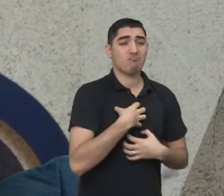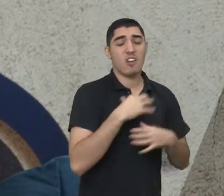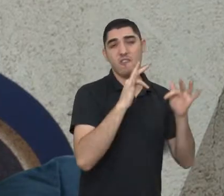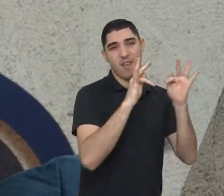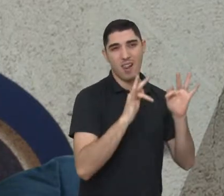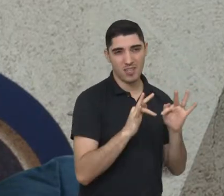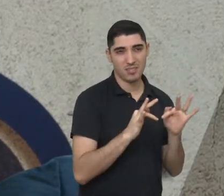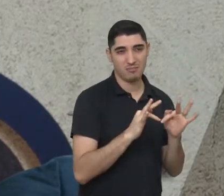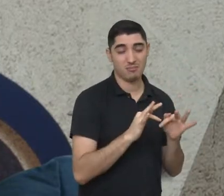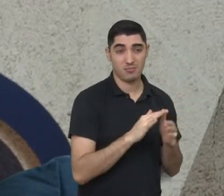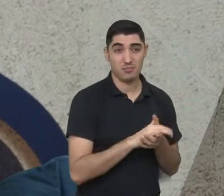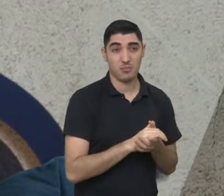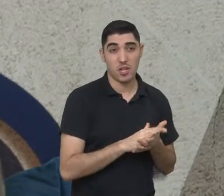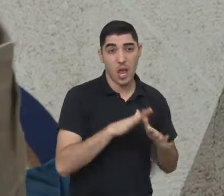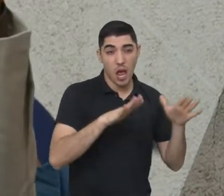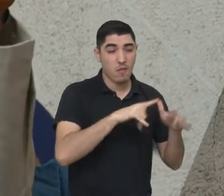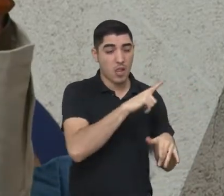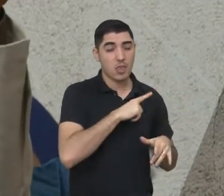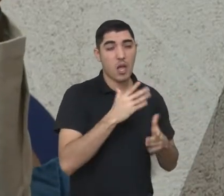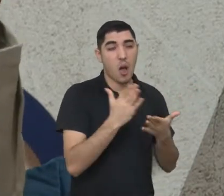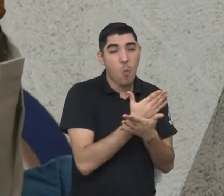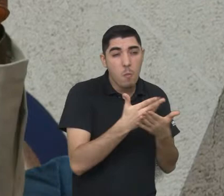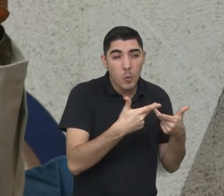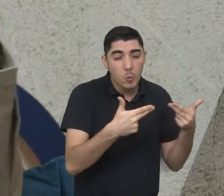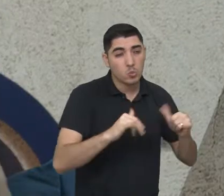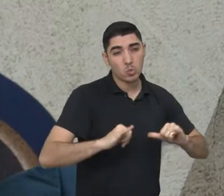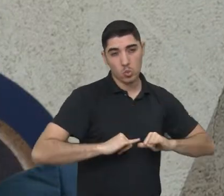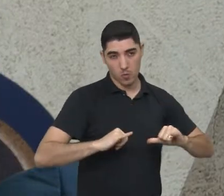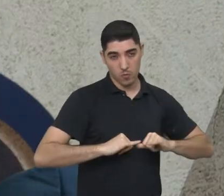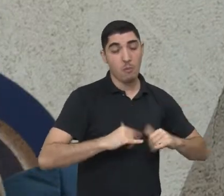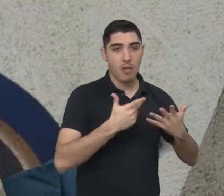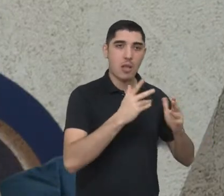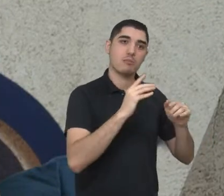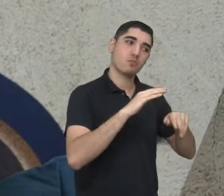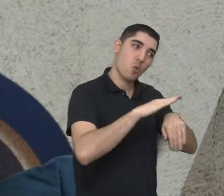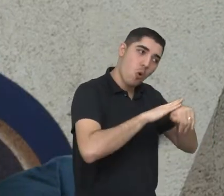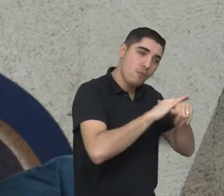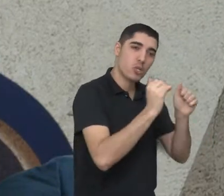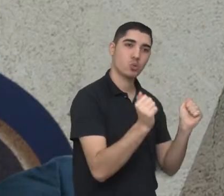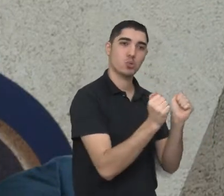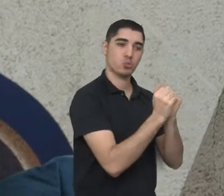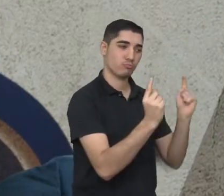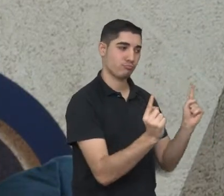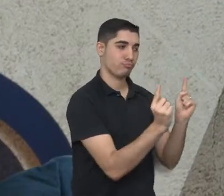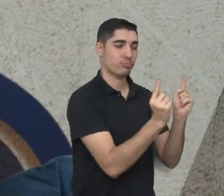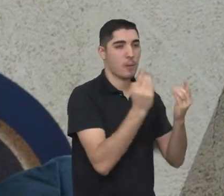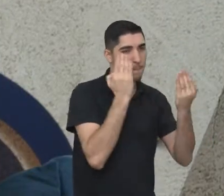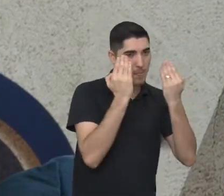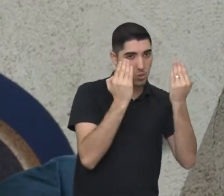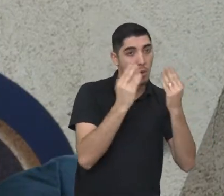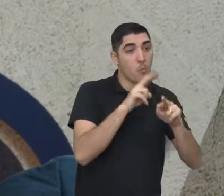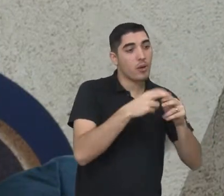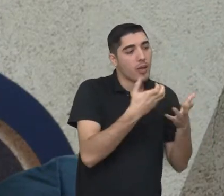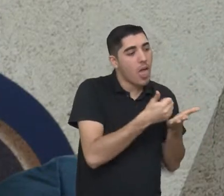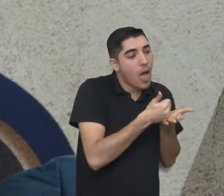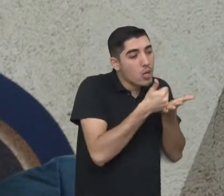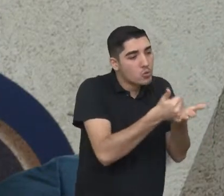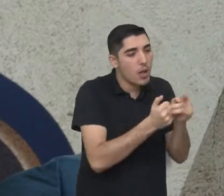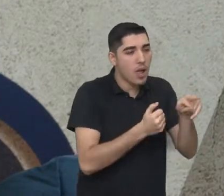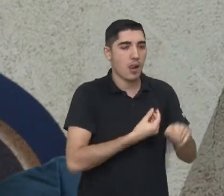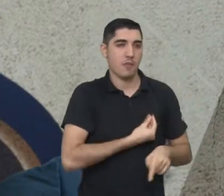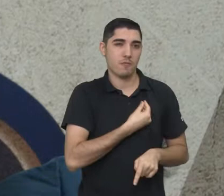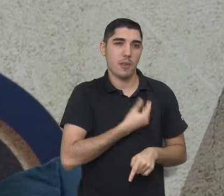satisfatória por algum motivo. Ela está com algum sofrimento. E aí ela busca um serviço de psicologia para ajudá-la nessa jornada.